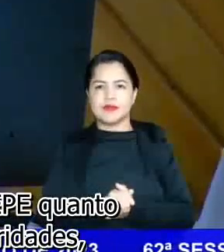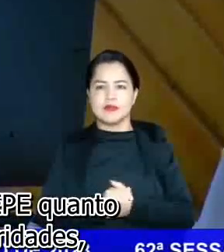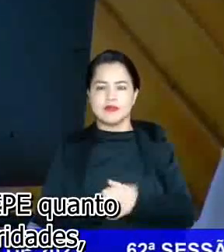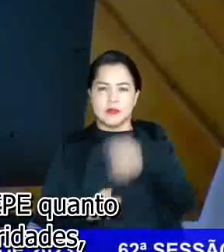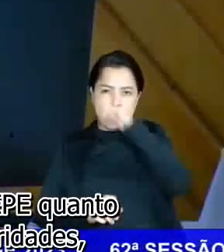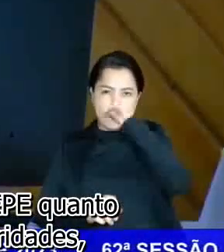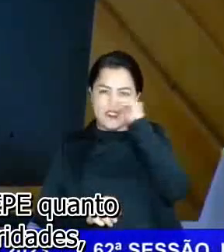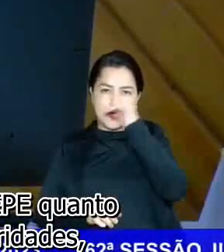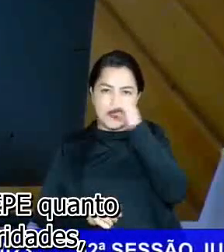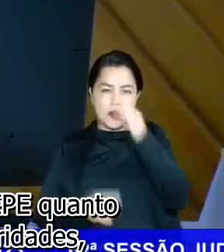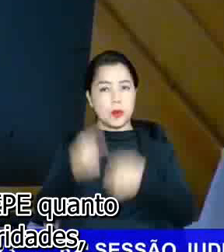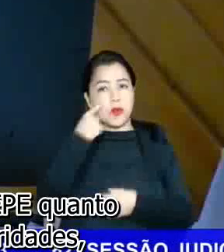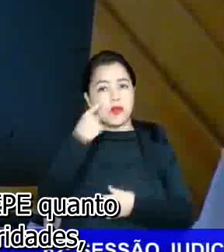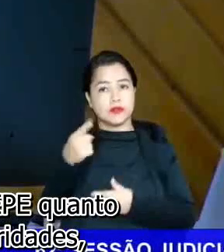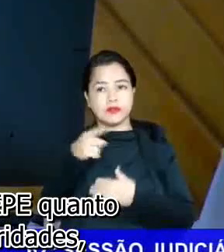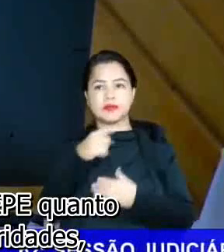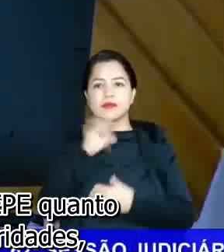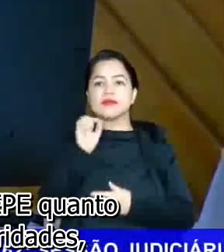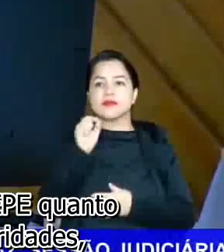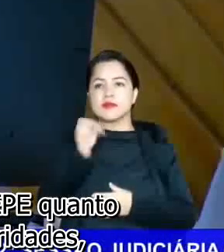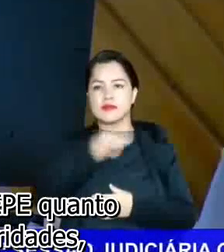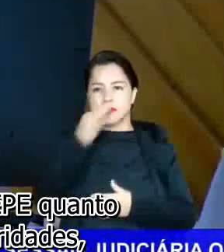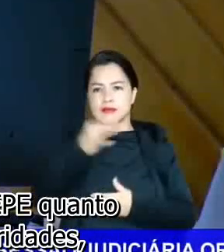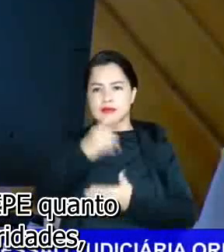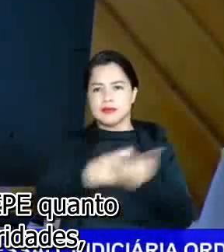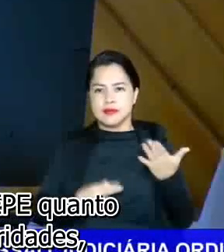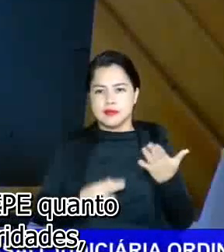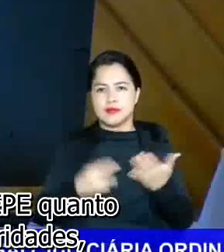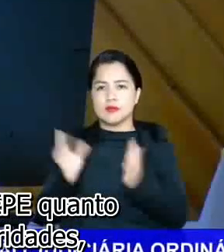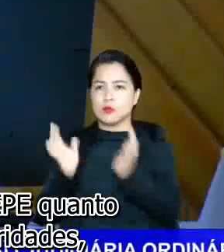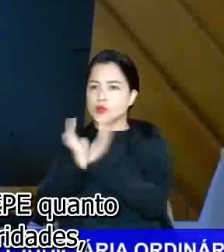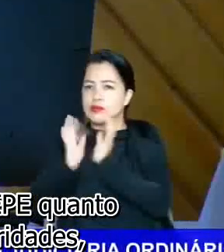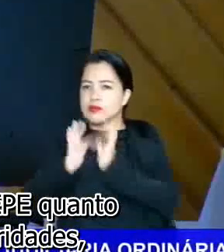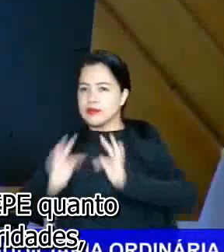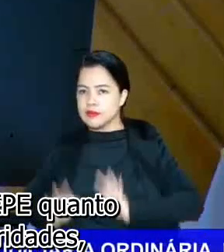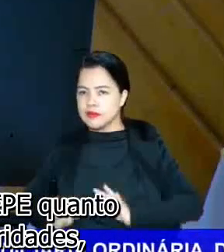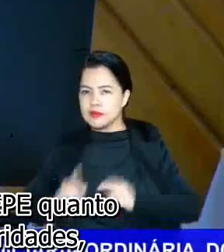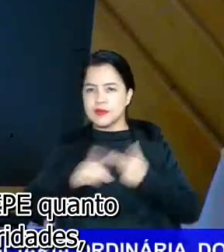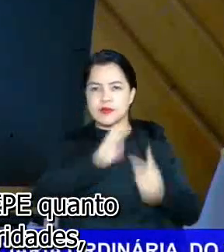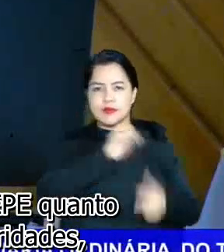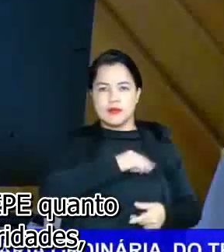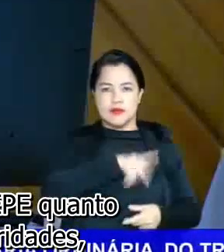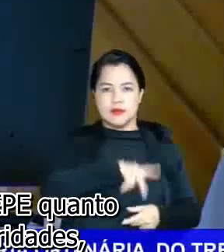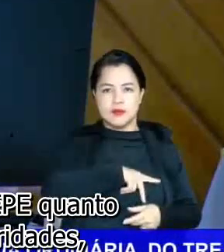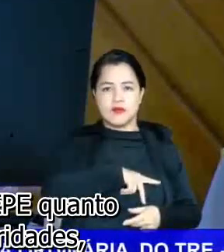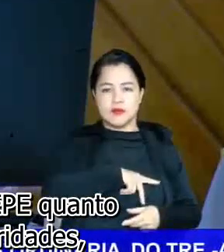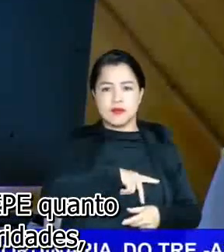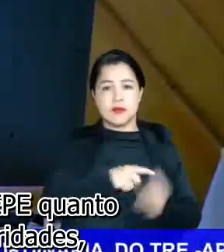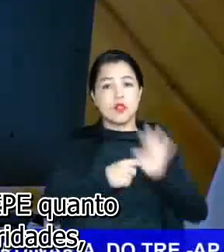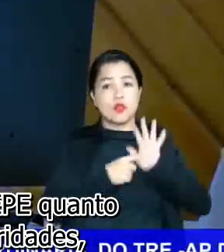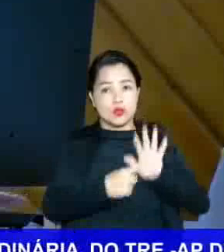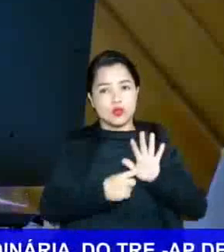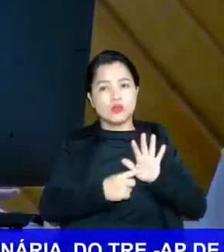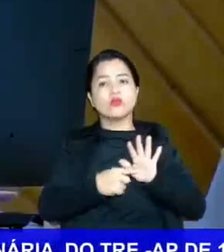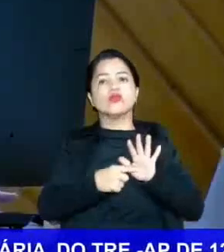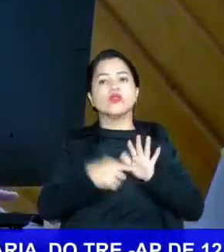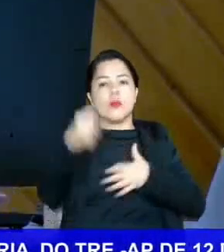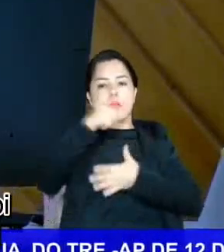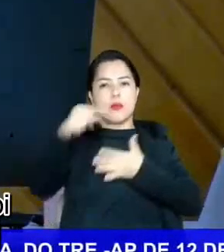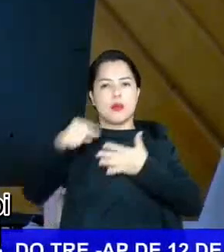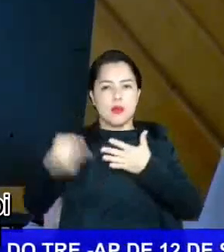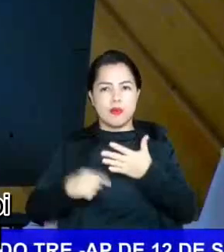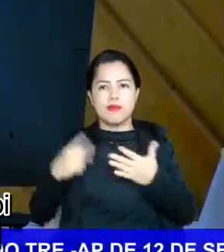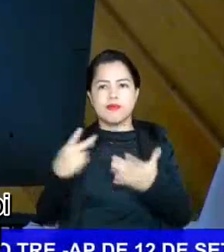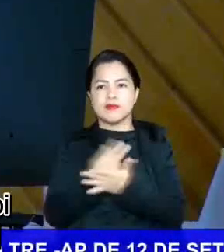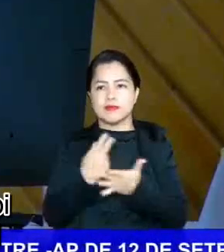a aqui, juíza Paola o que Santos. foi relatado que tanto o NACEP quanto o Ministério Público Eleitoral ele apontou irregularidades. Né?